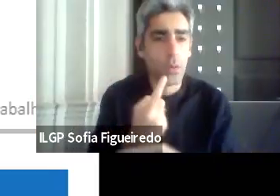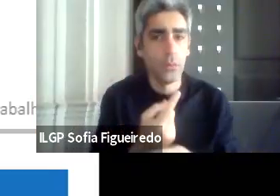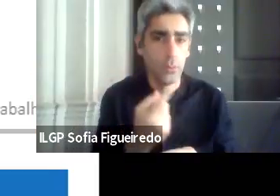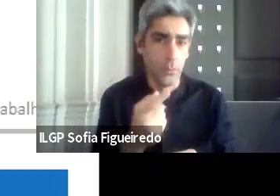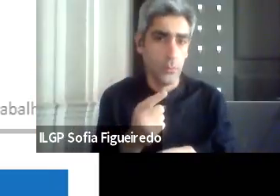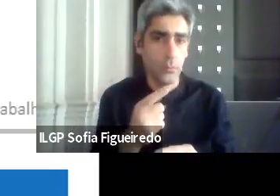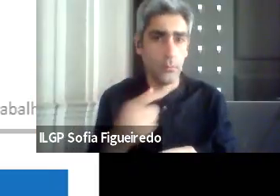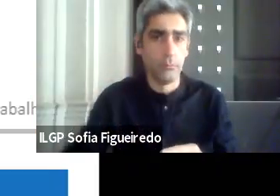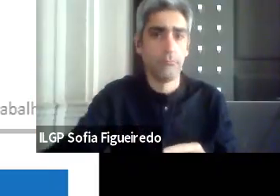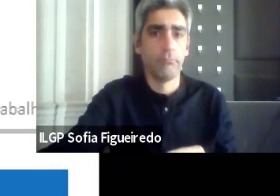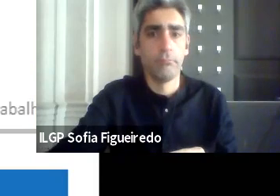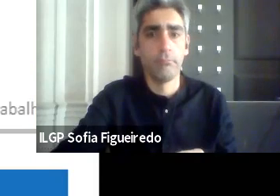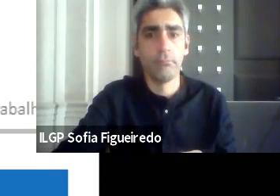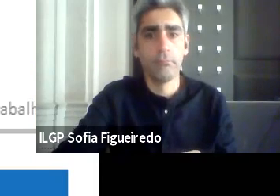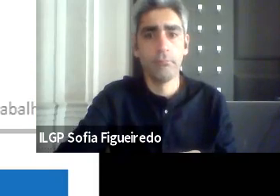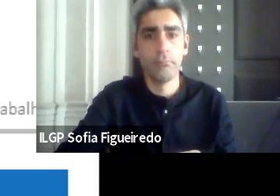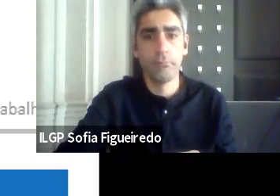tanto mais